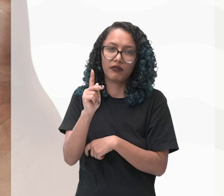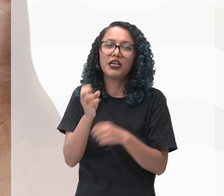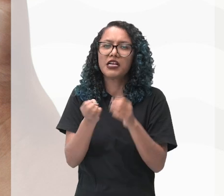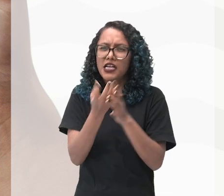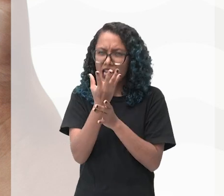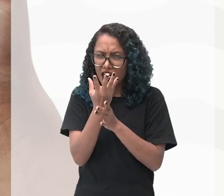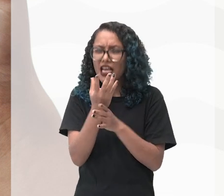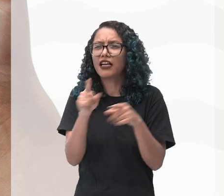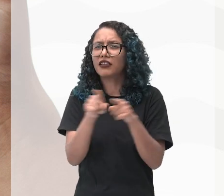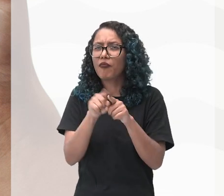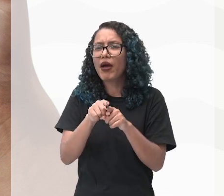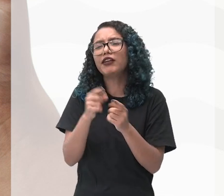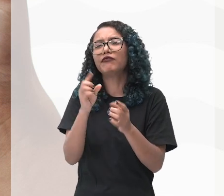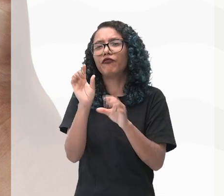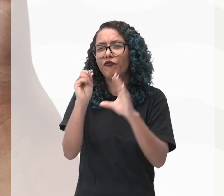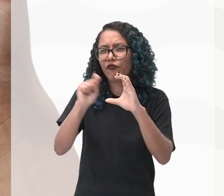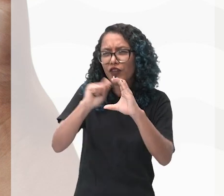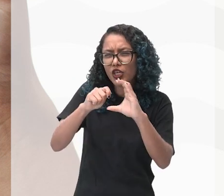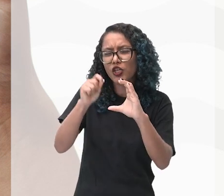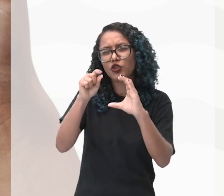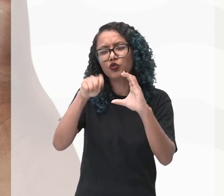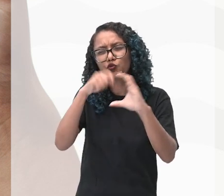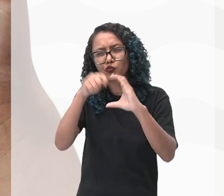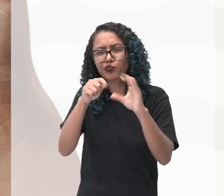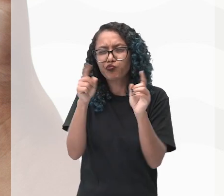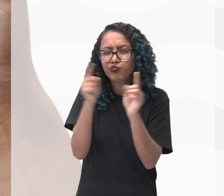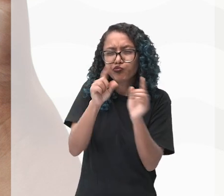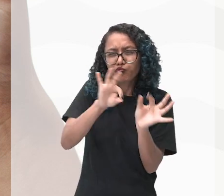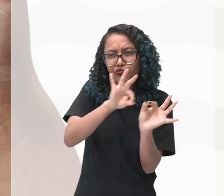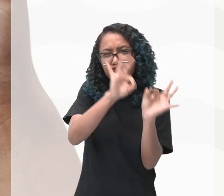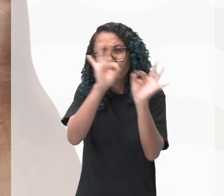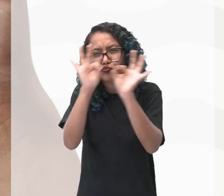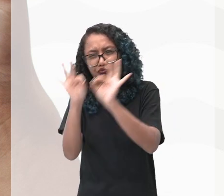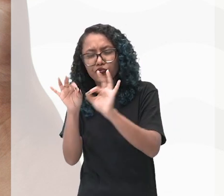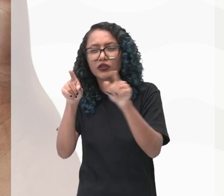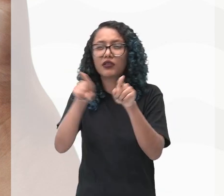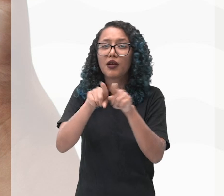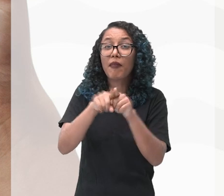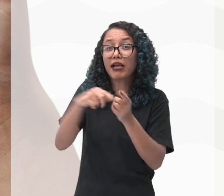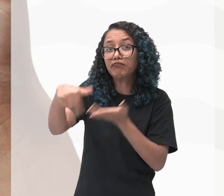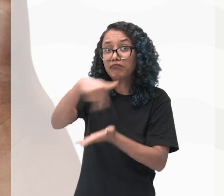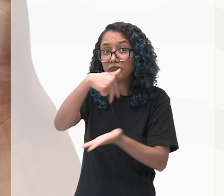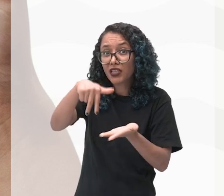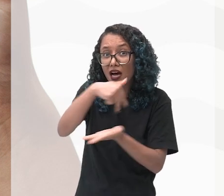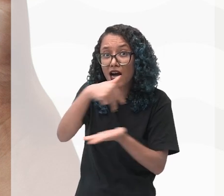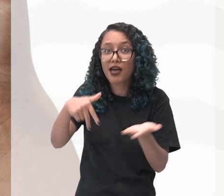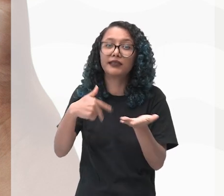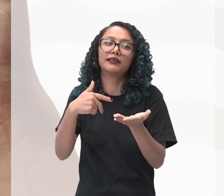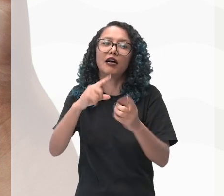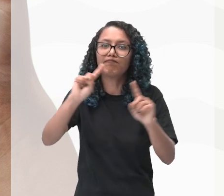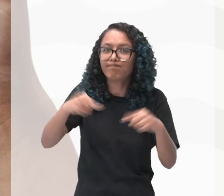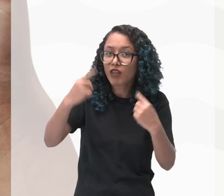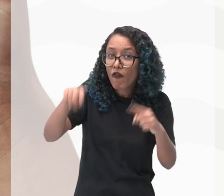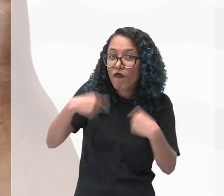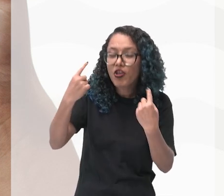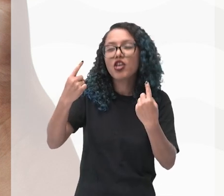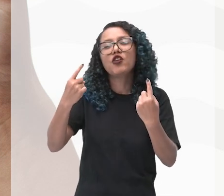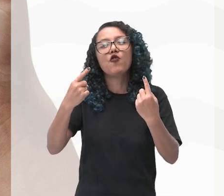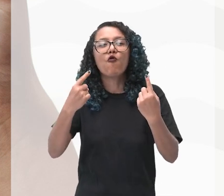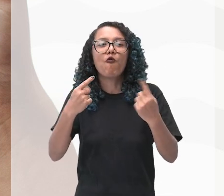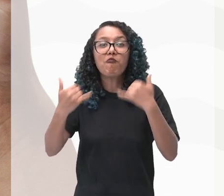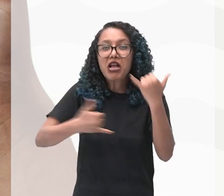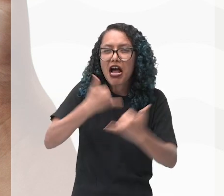TikTok. Esse vocês já devem ter ouvido, onde os usuários criam e assistem a vídeos curtos como música,